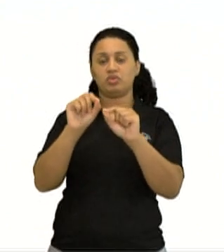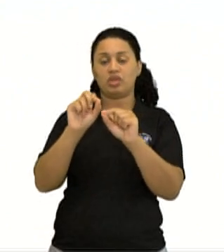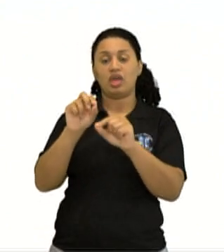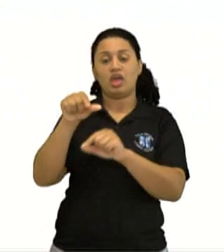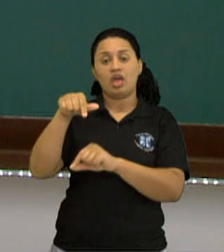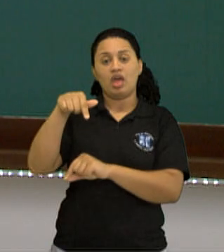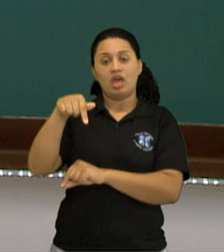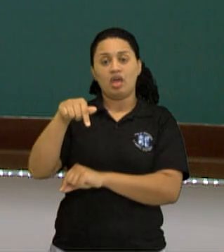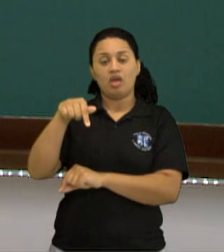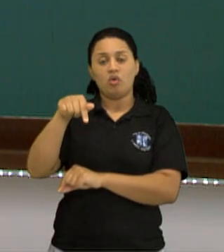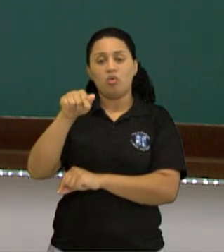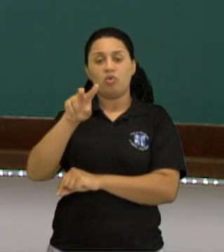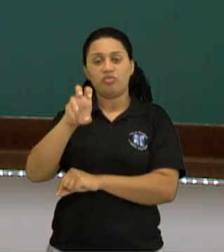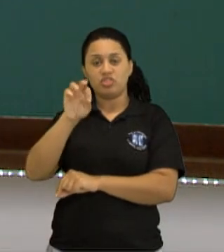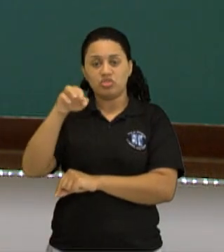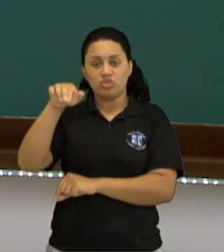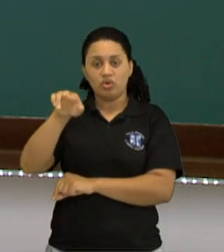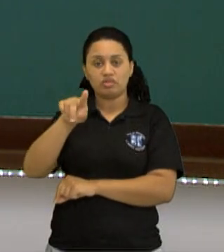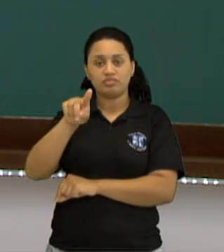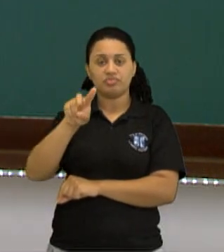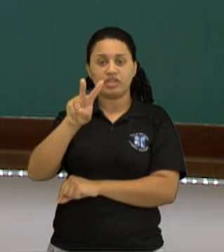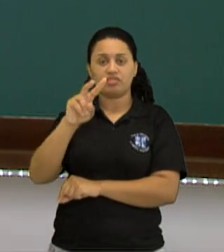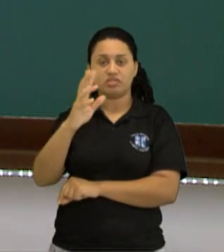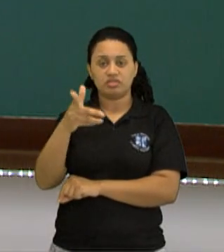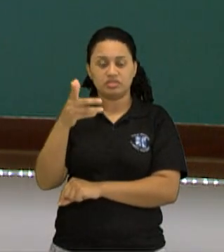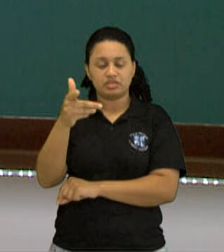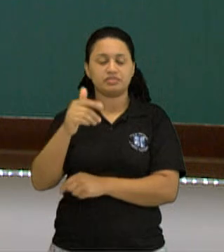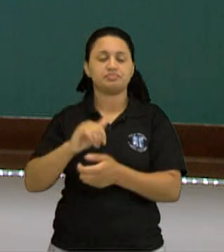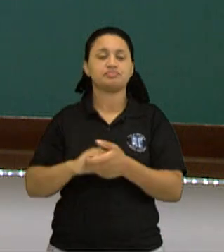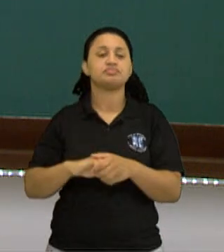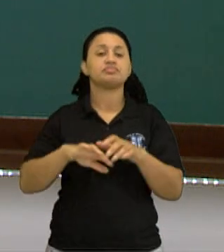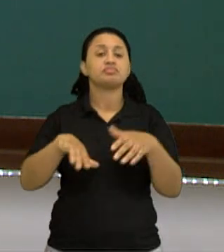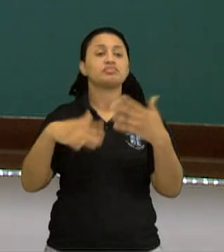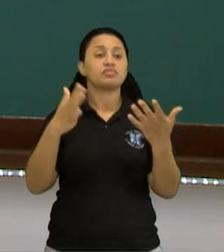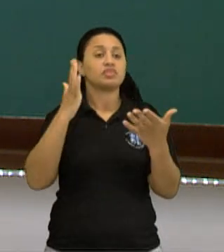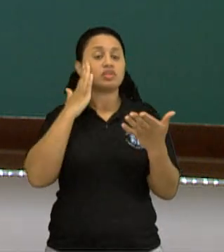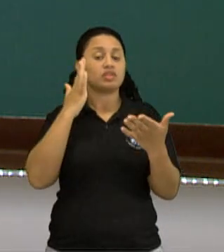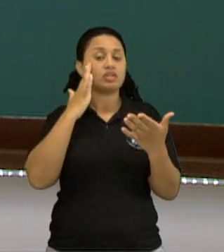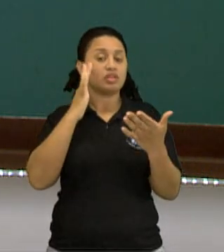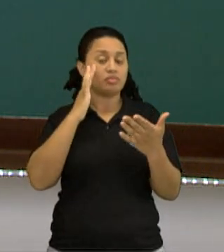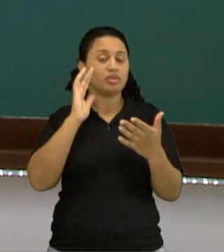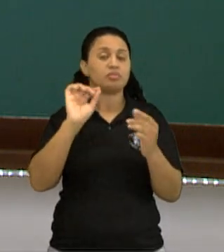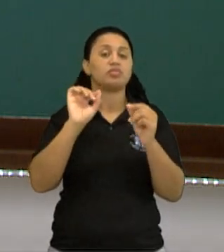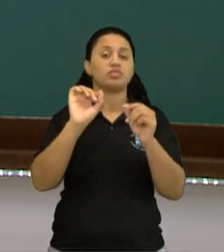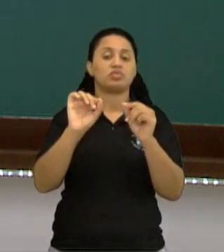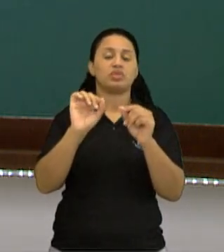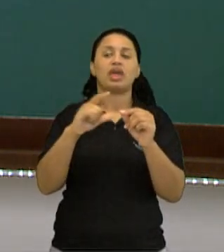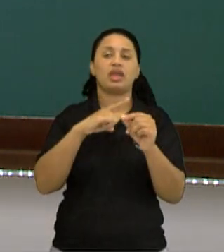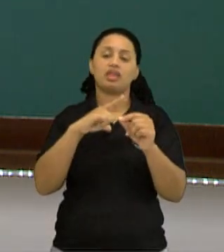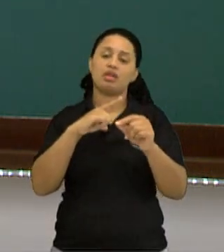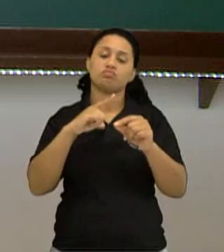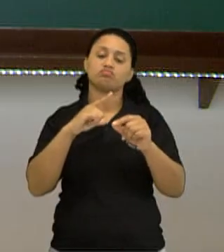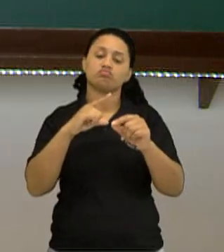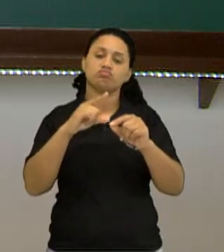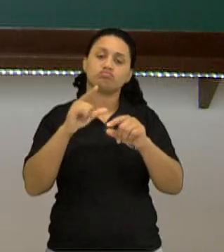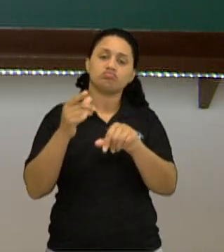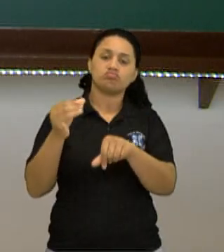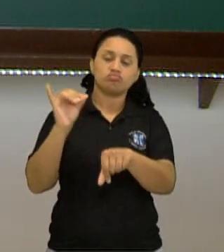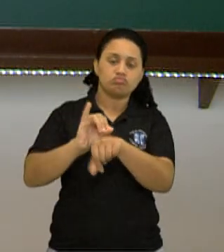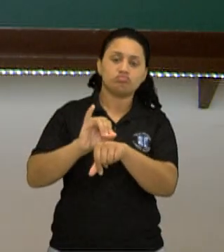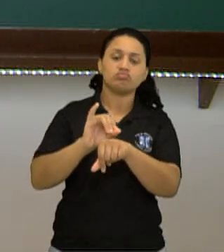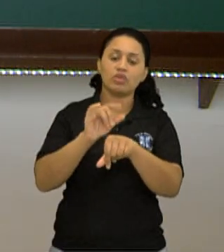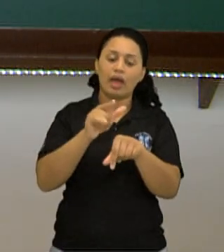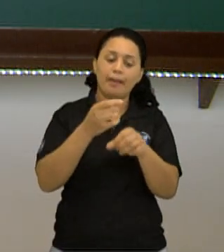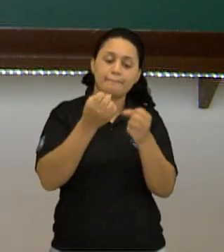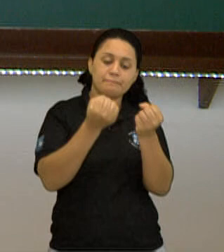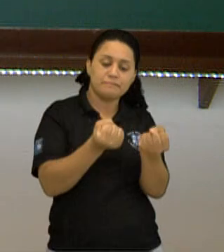vetor velocidade, certo? Então, nós temos aqui que a grandeza é uma definição com o produto, a produto da